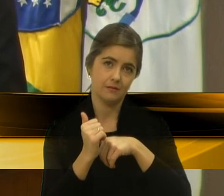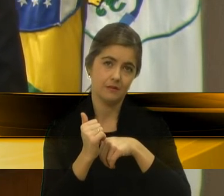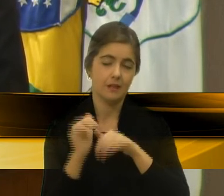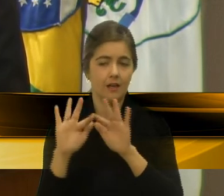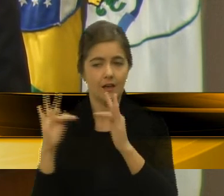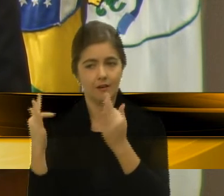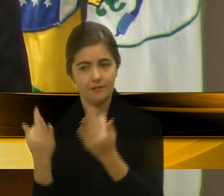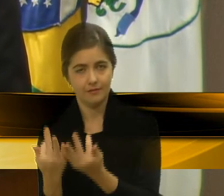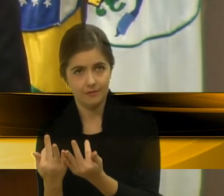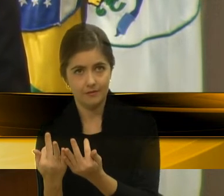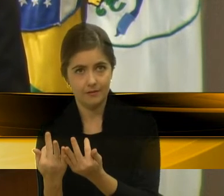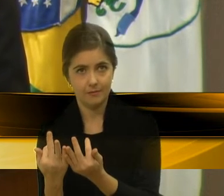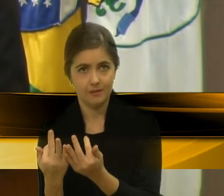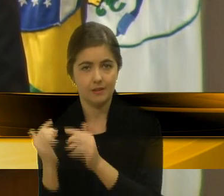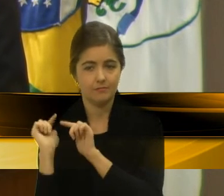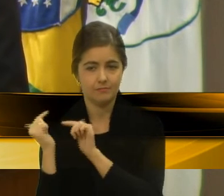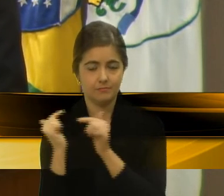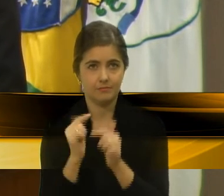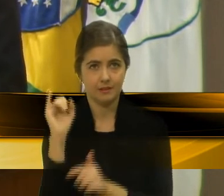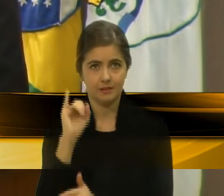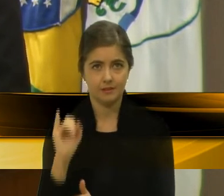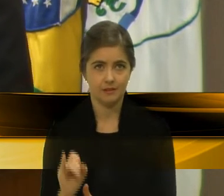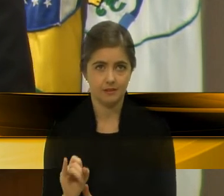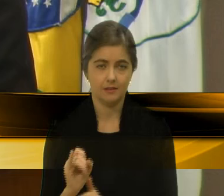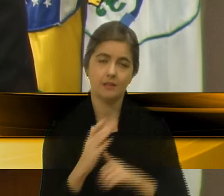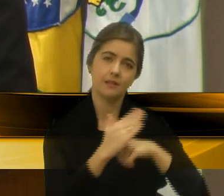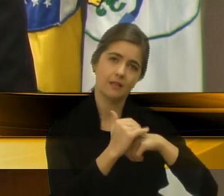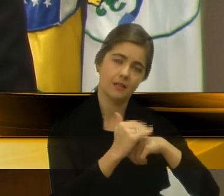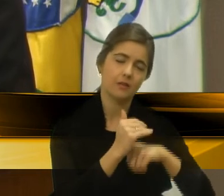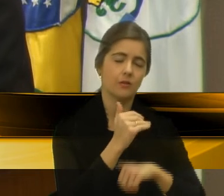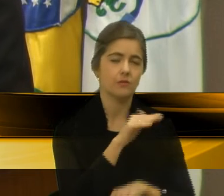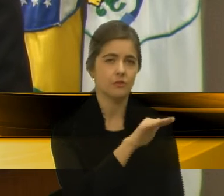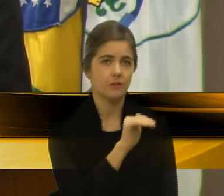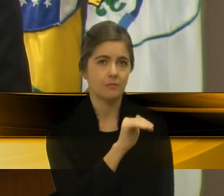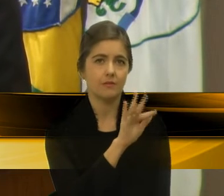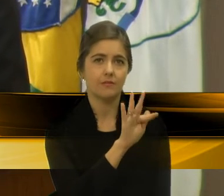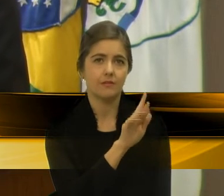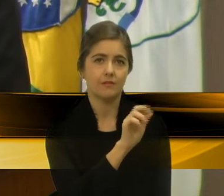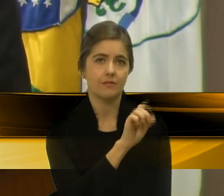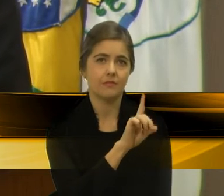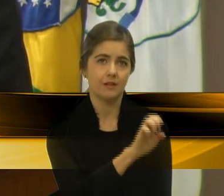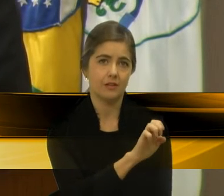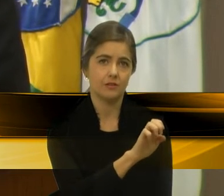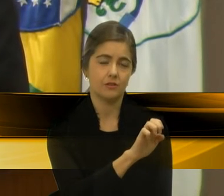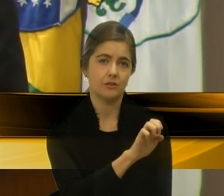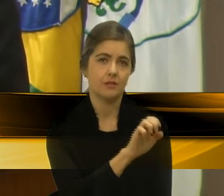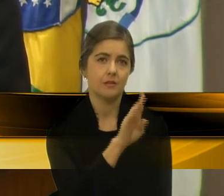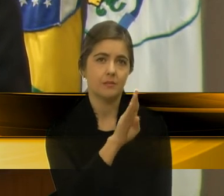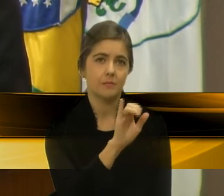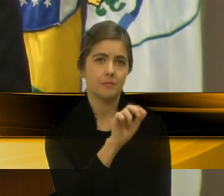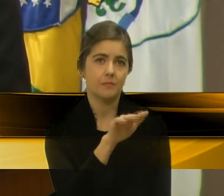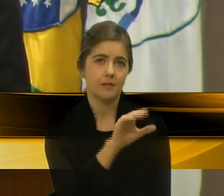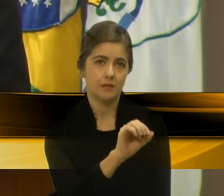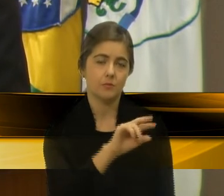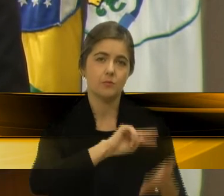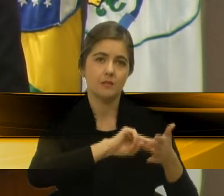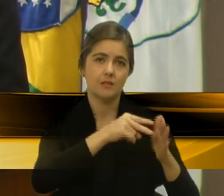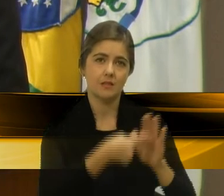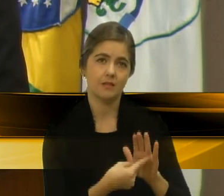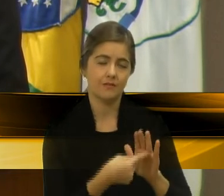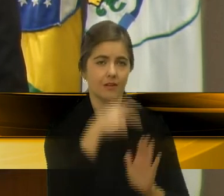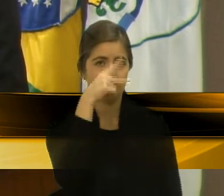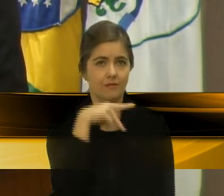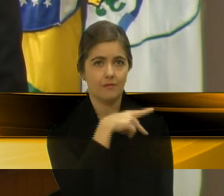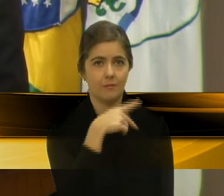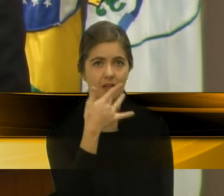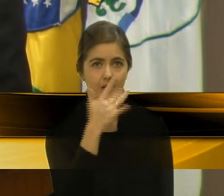italianos de frati bianchi, que seria os monges brancos. Dos